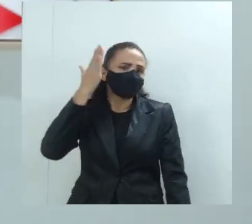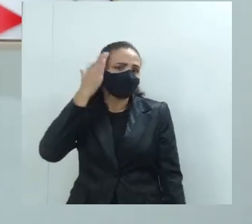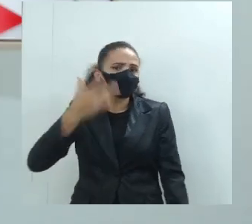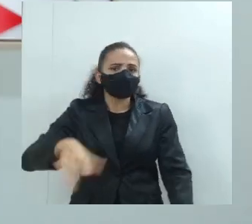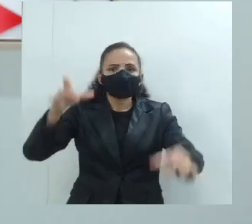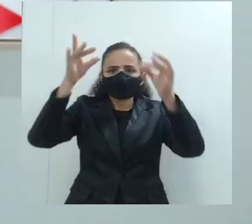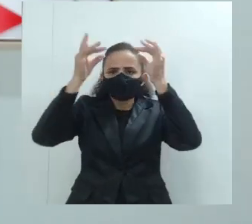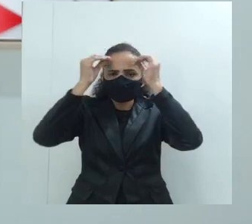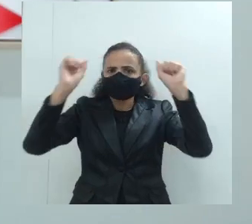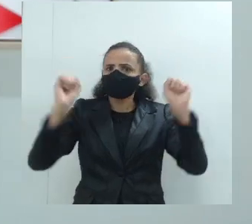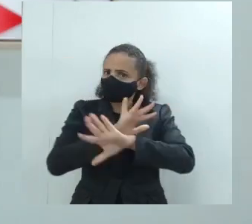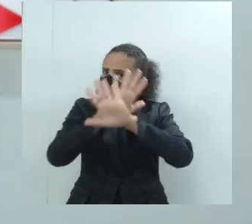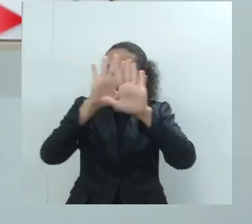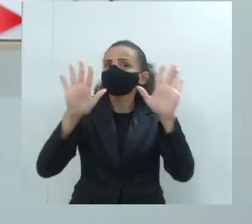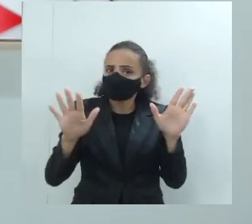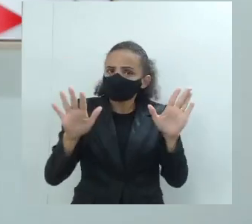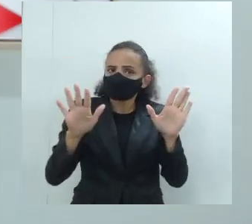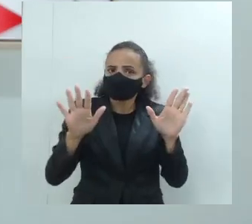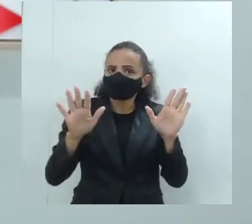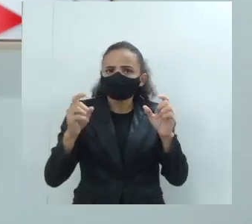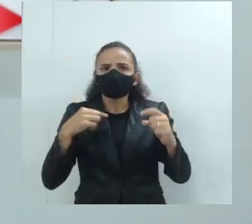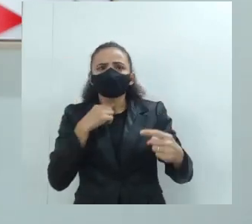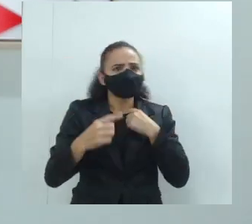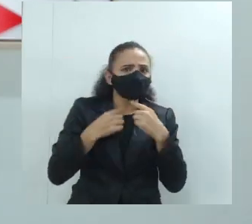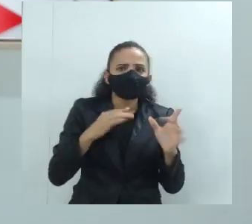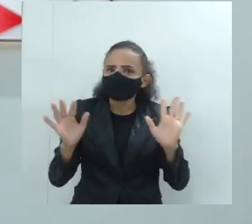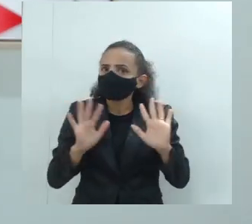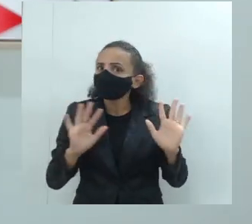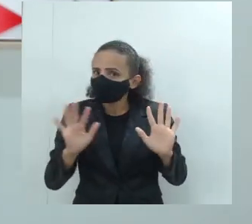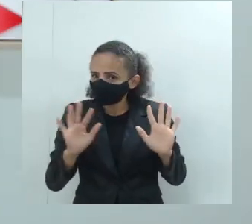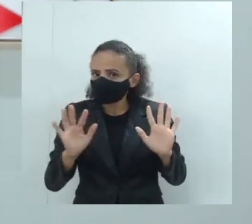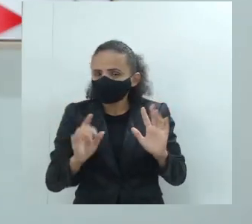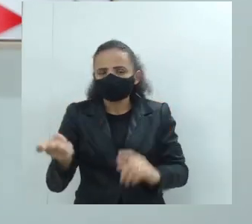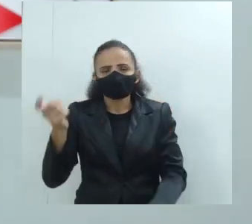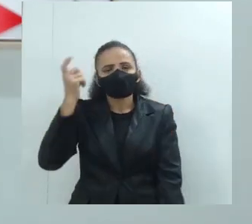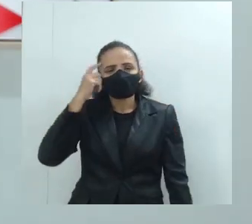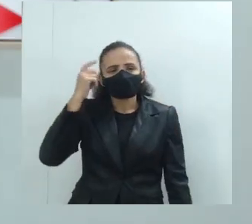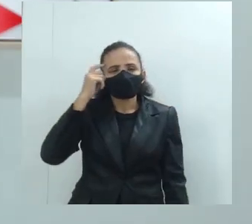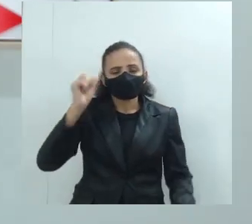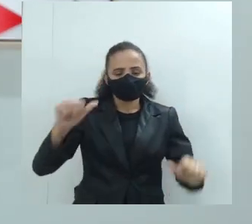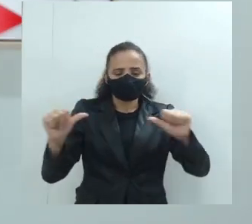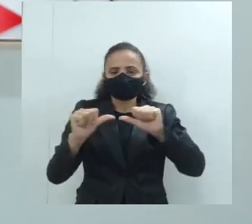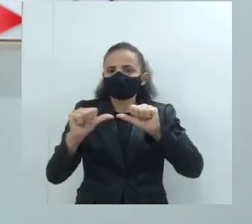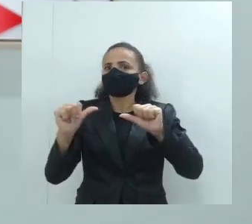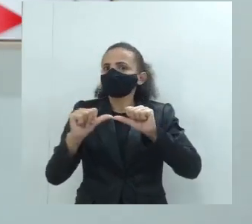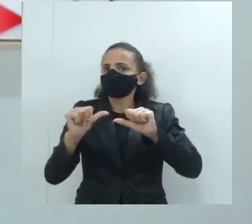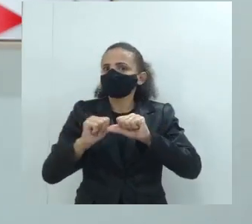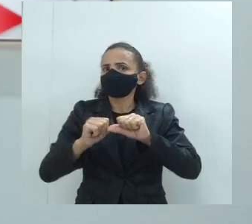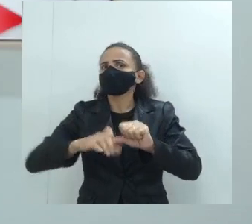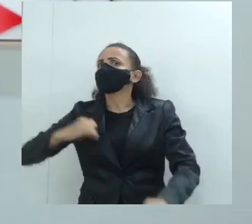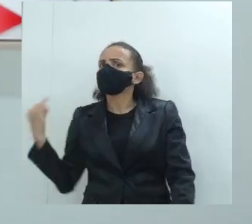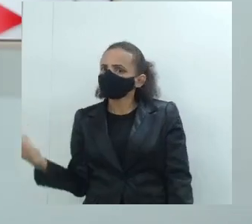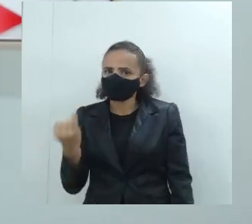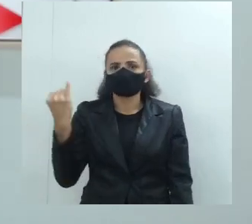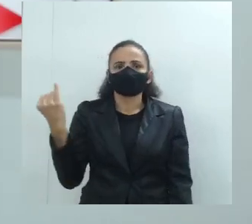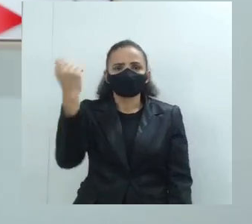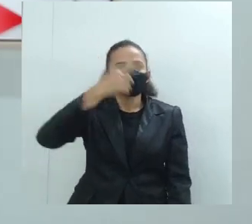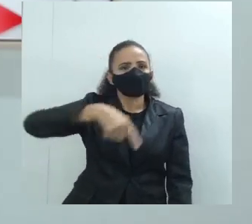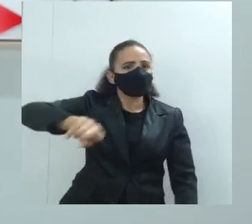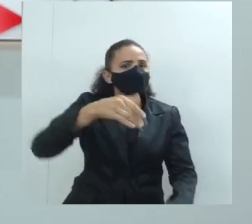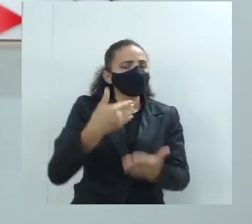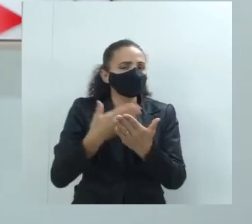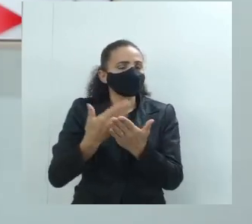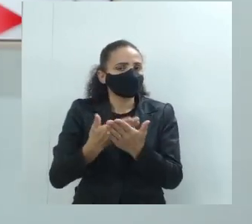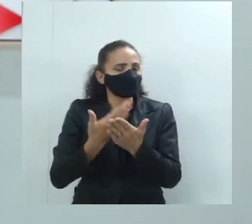entender? Ficou claro isso aí? Não tem dúvida? Então, se liga que simetria é muito importante. E